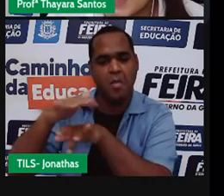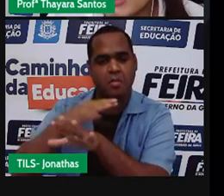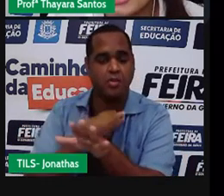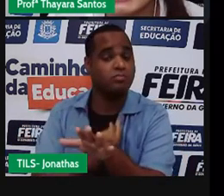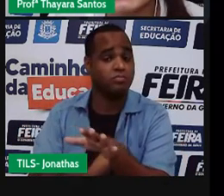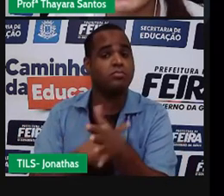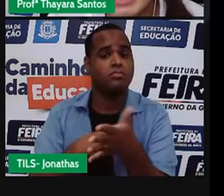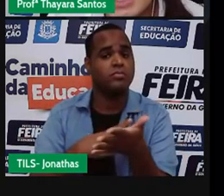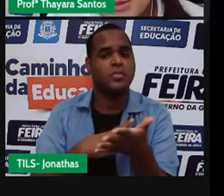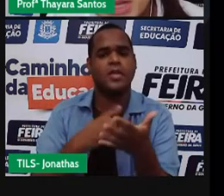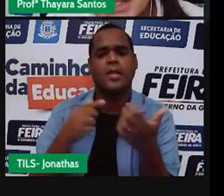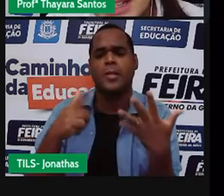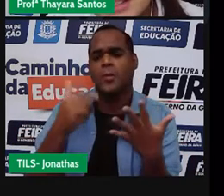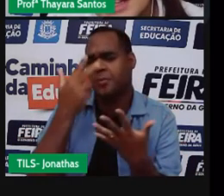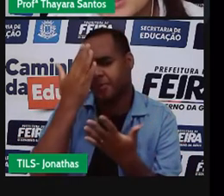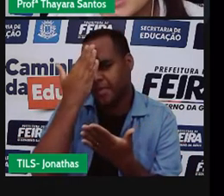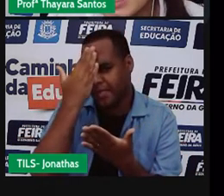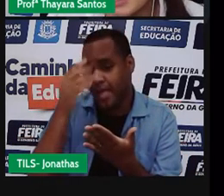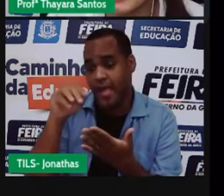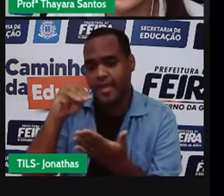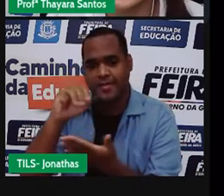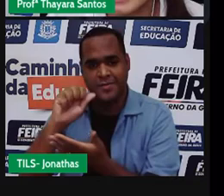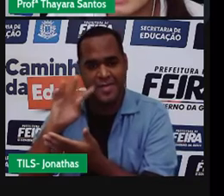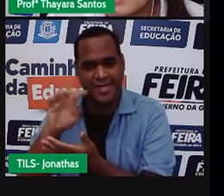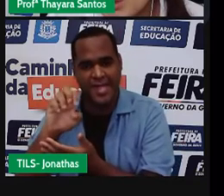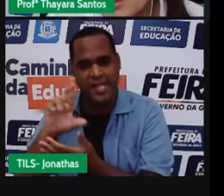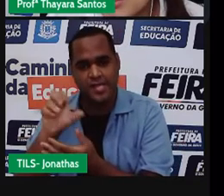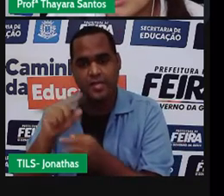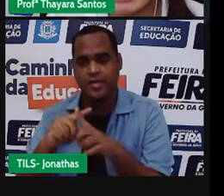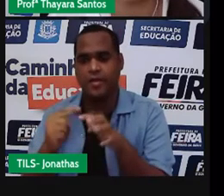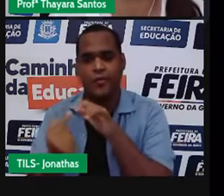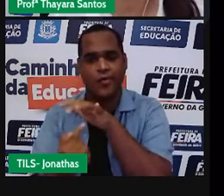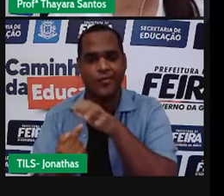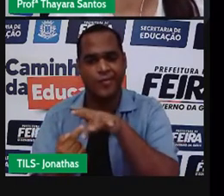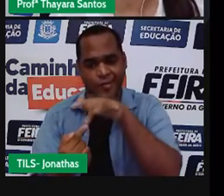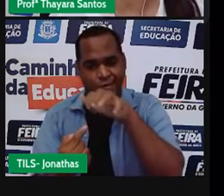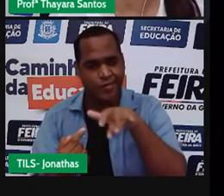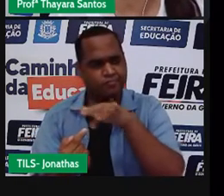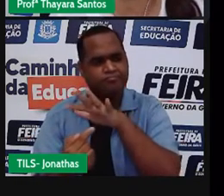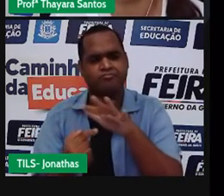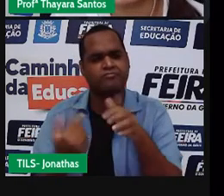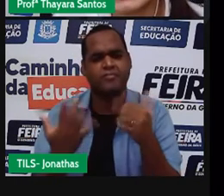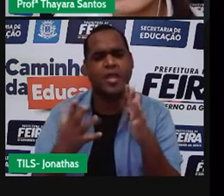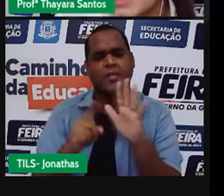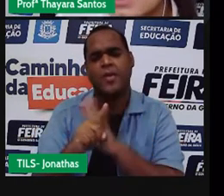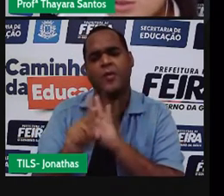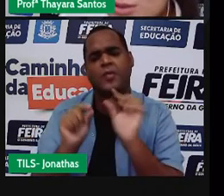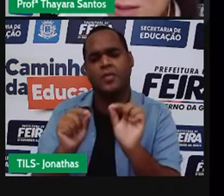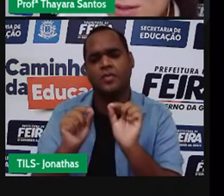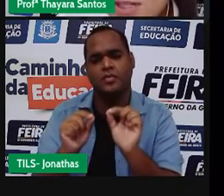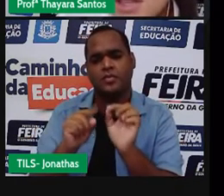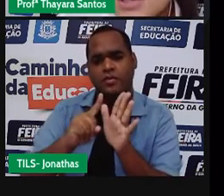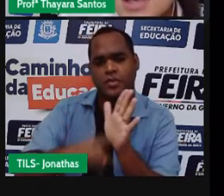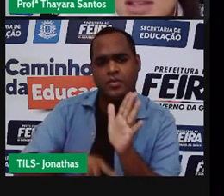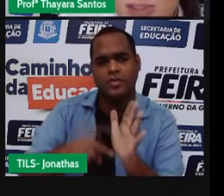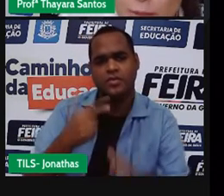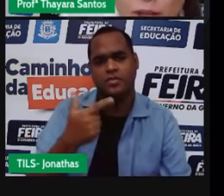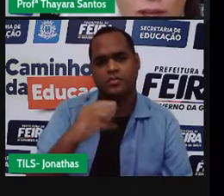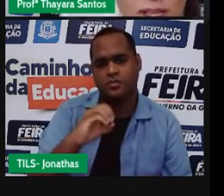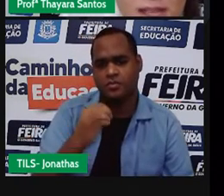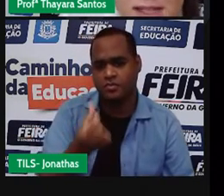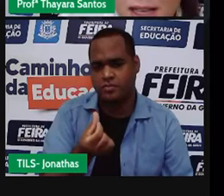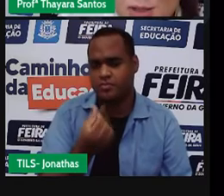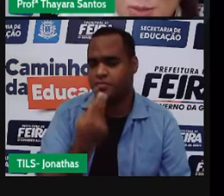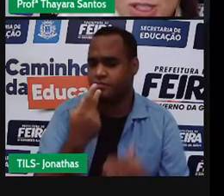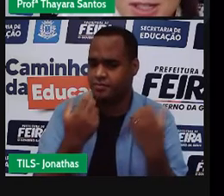está indicando que essa matéria está no estado gasoso aí vocês podem vir perguntar prova está em - 206 e